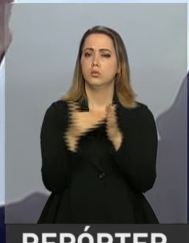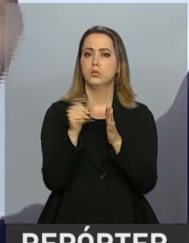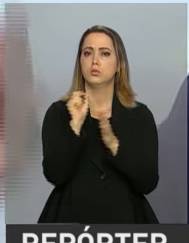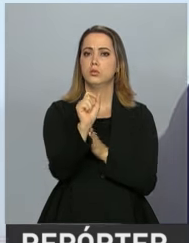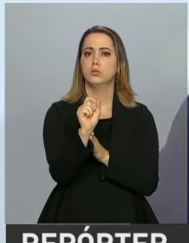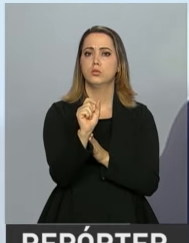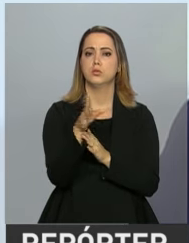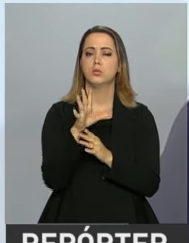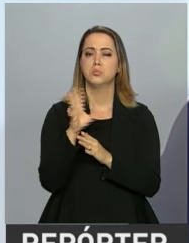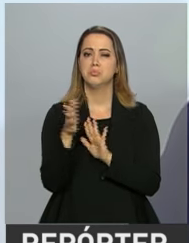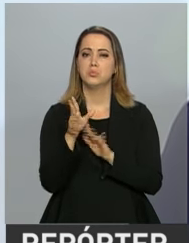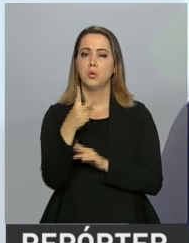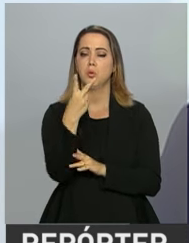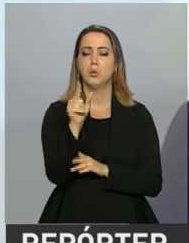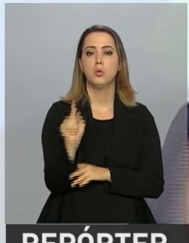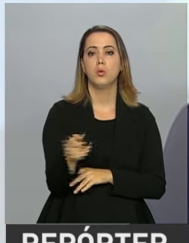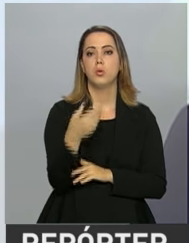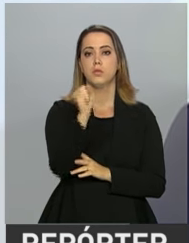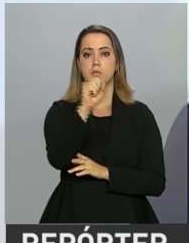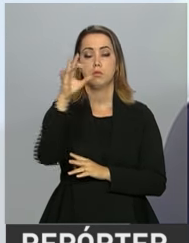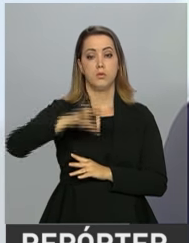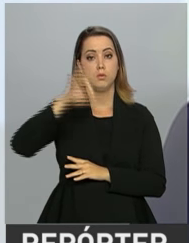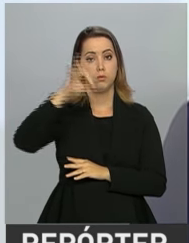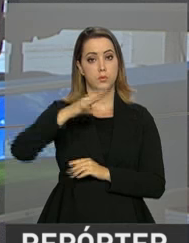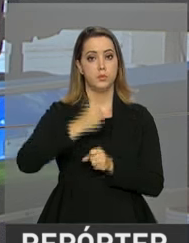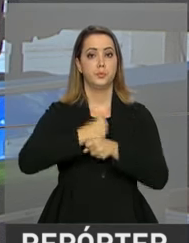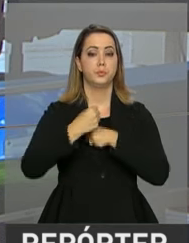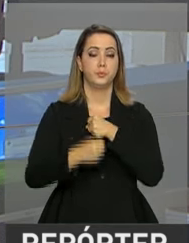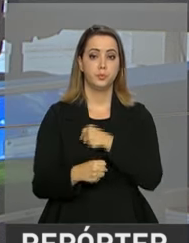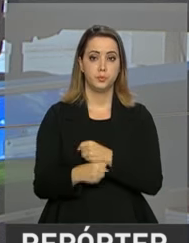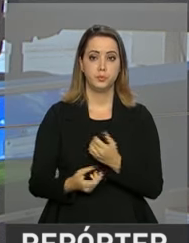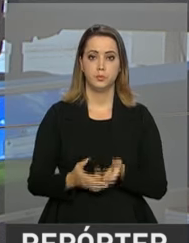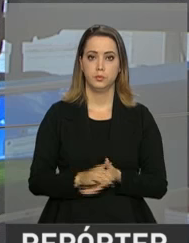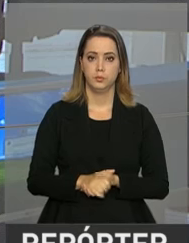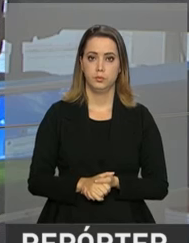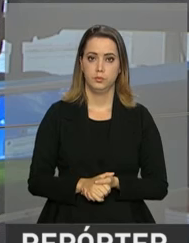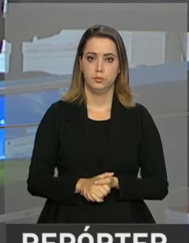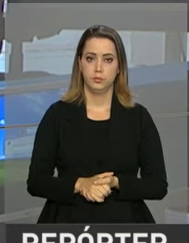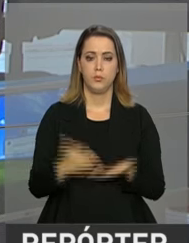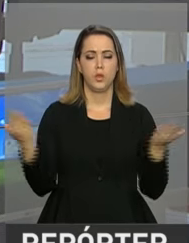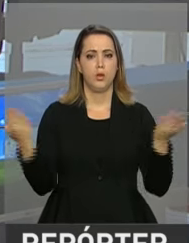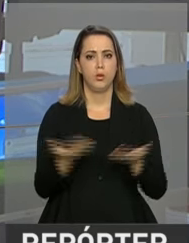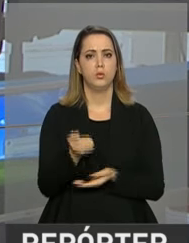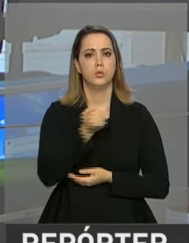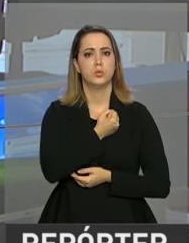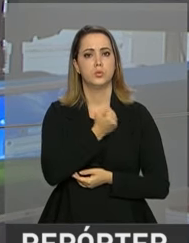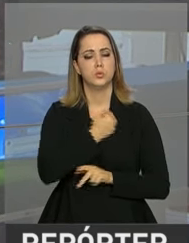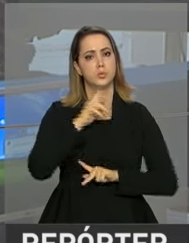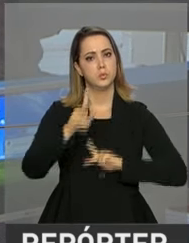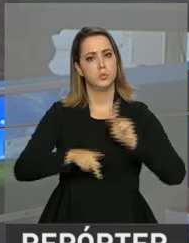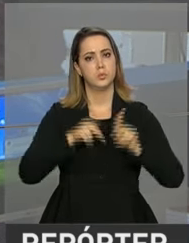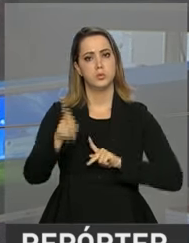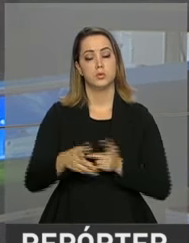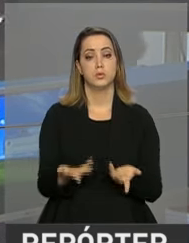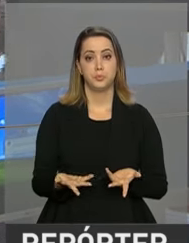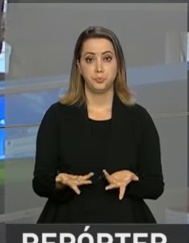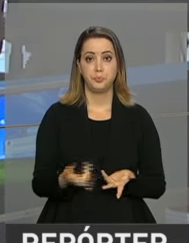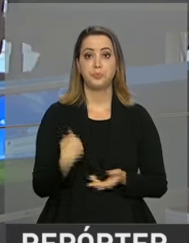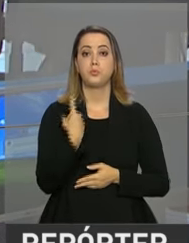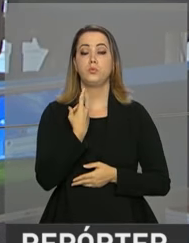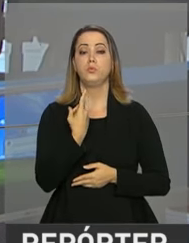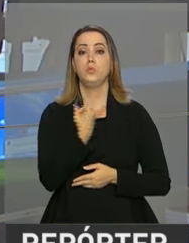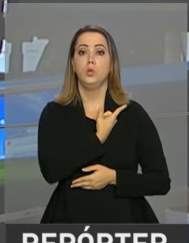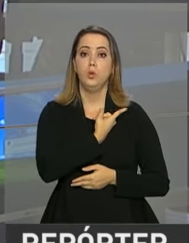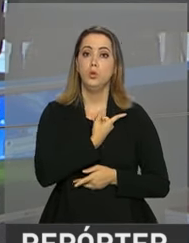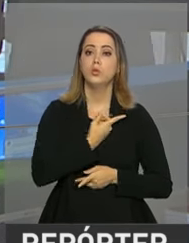taxa anualizada de 2,8% ao ano. Agora um dado sobre a nossa população. Os brasileiros estão